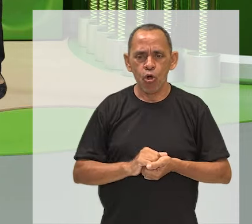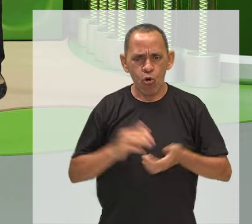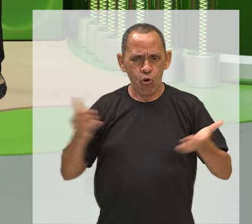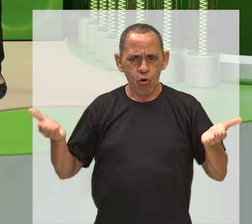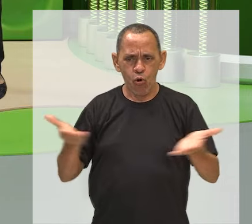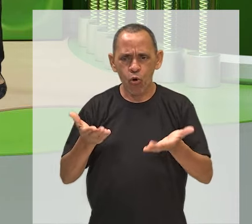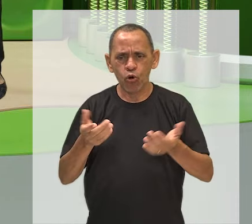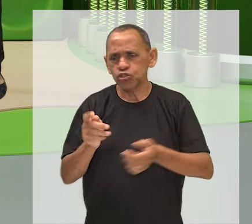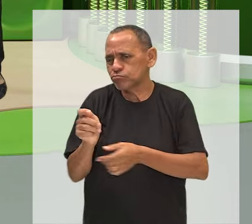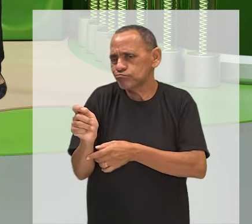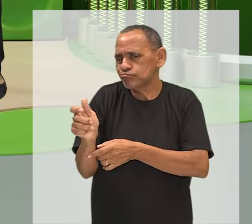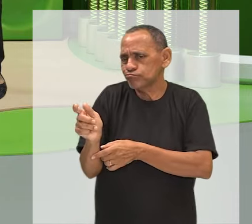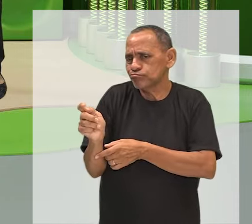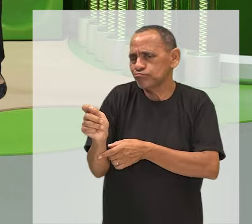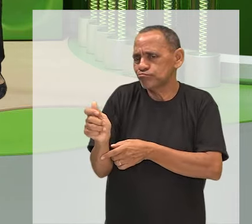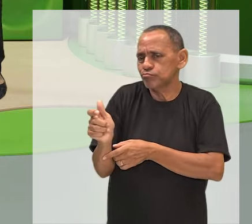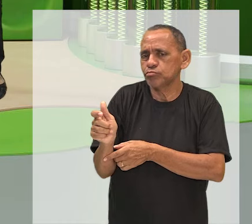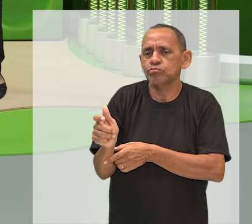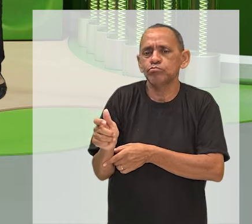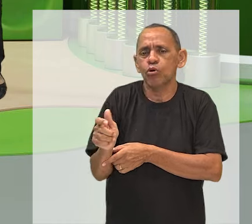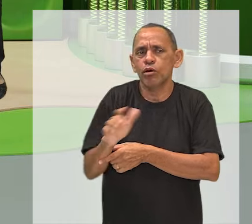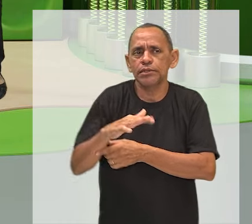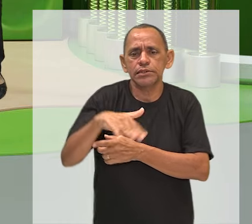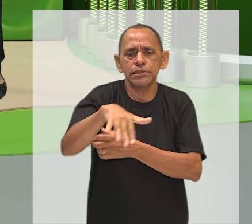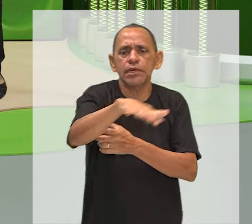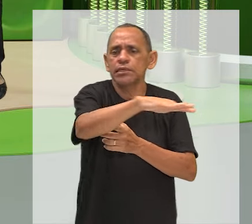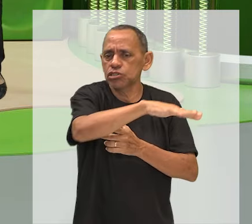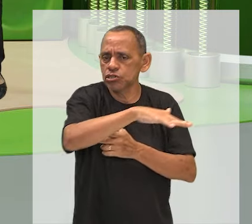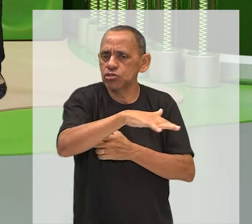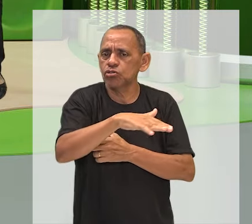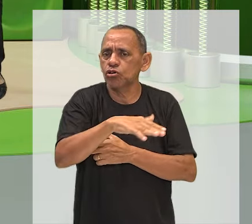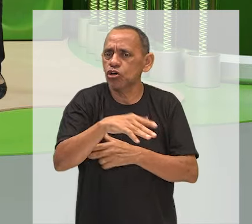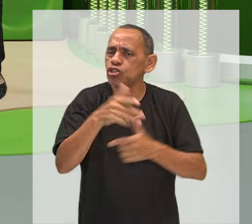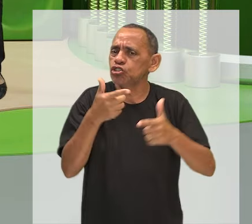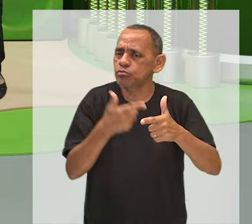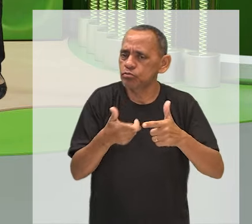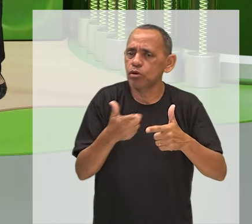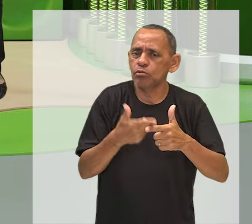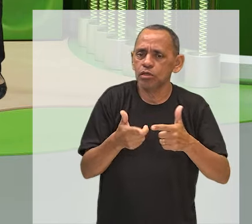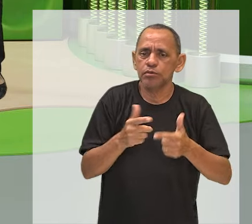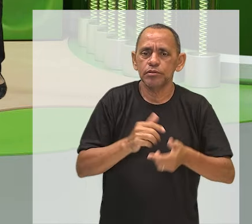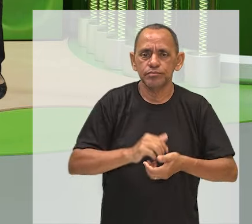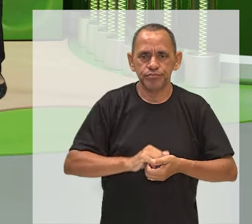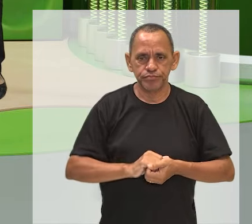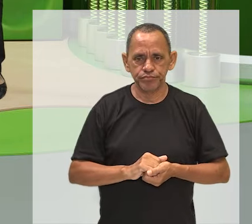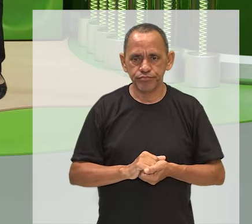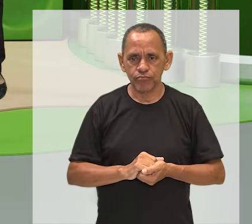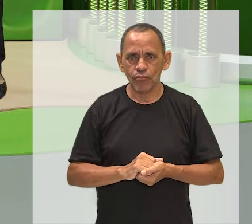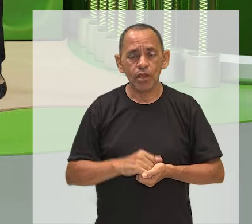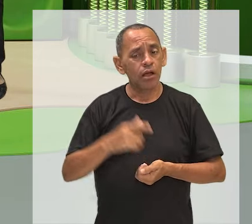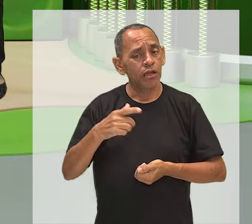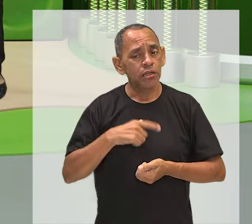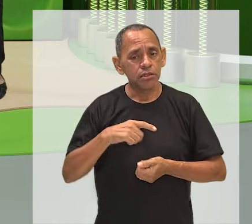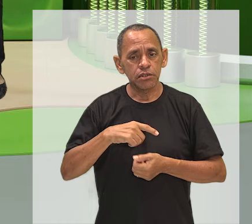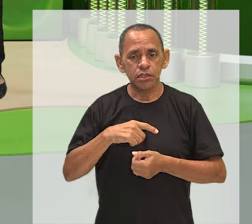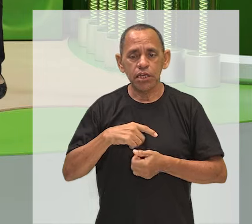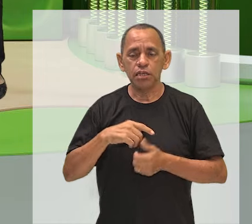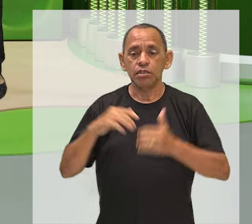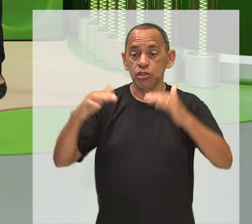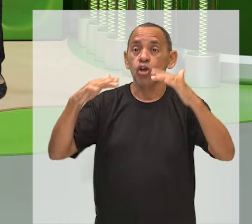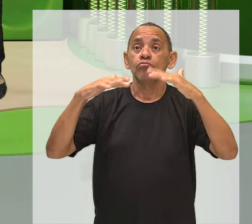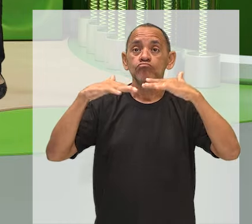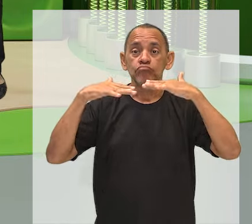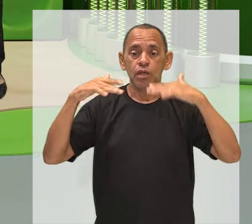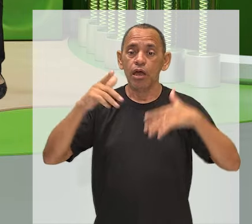regiões onde elas não eram abundantes anteriormente. Isso vai causar o quê? Vai causar enchentes, vai causar